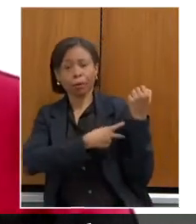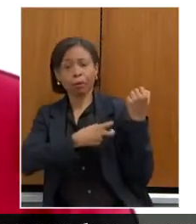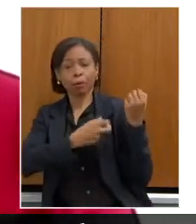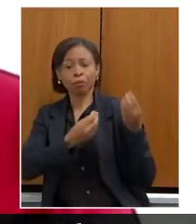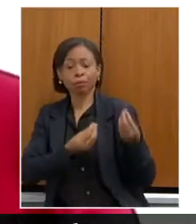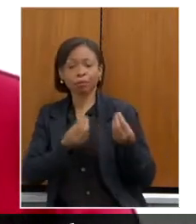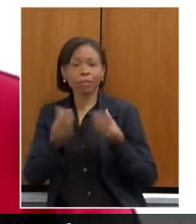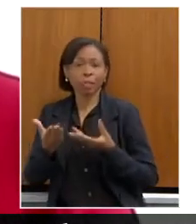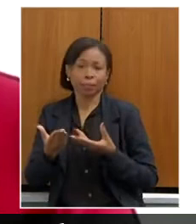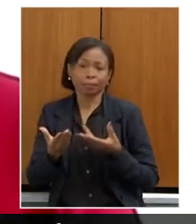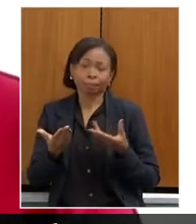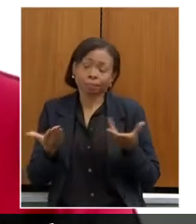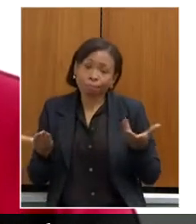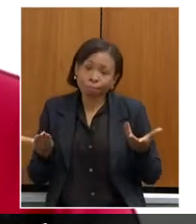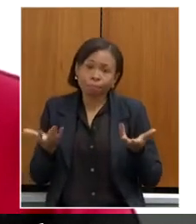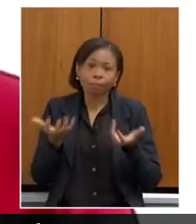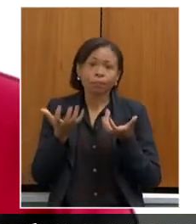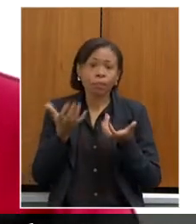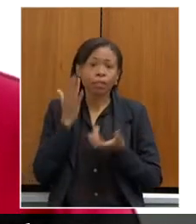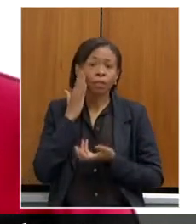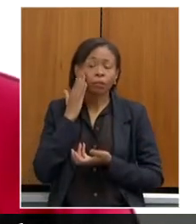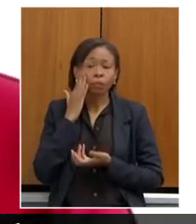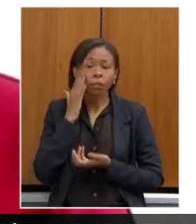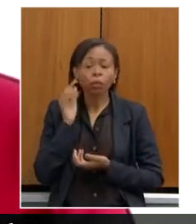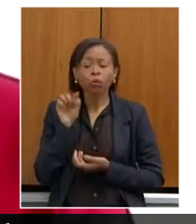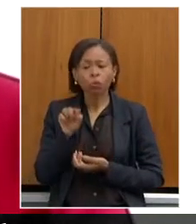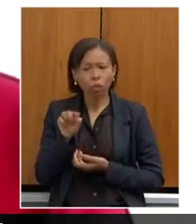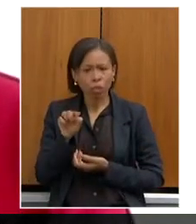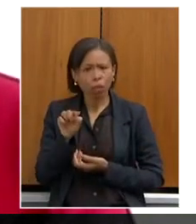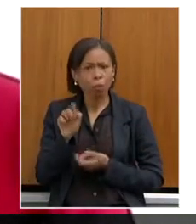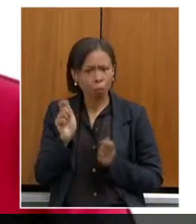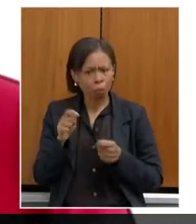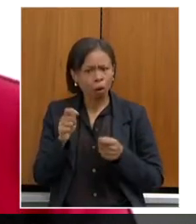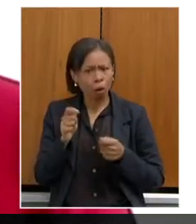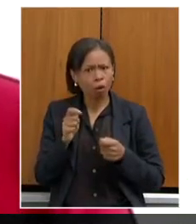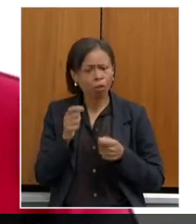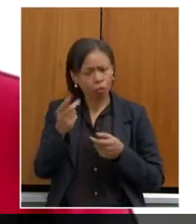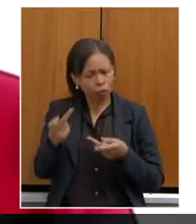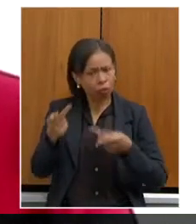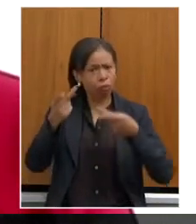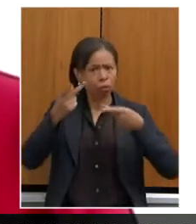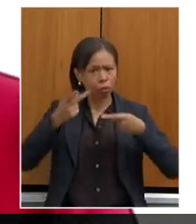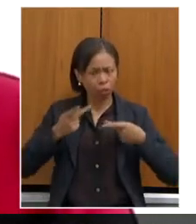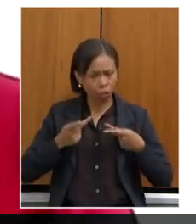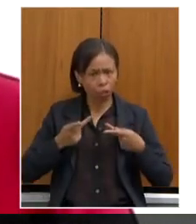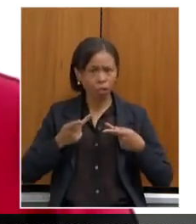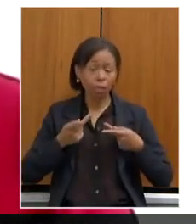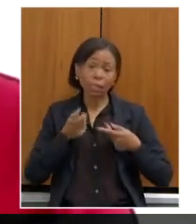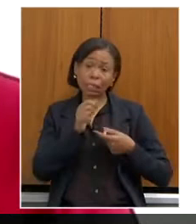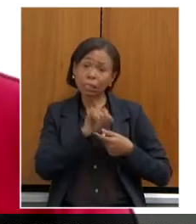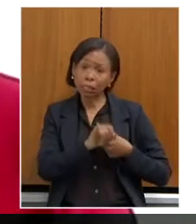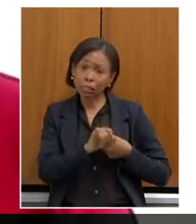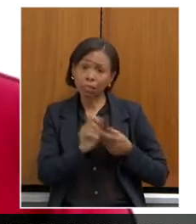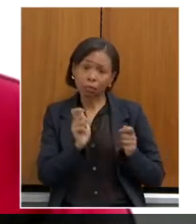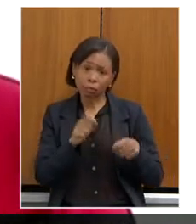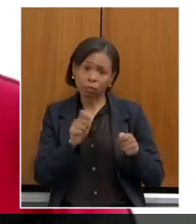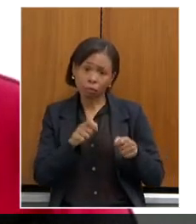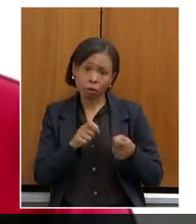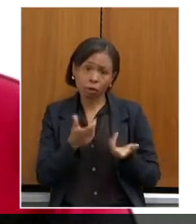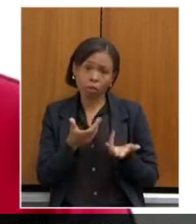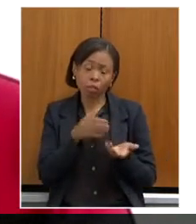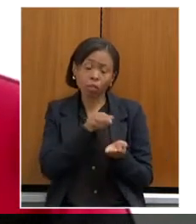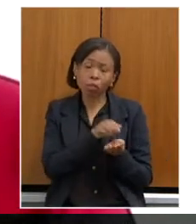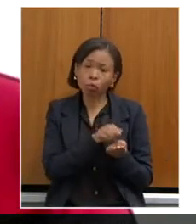muito que o secretário pudesse nos receber e se tem alguma novidade com relação a esses pontos aí que nós estamos